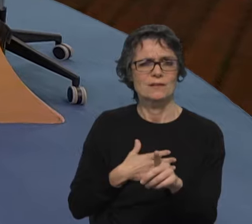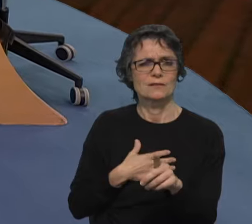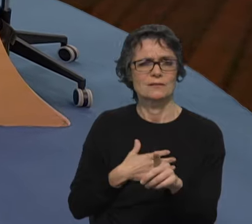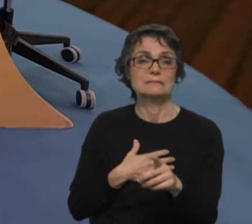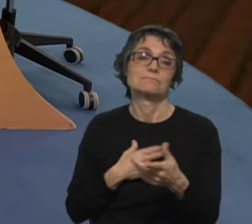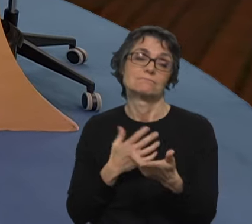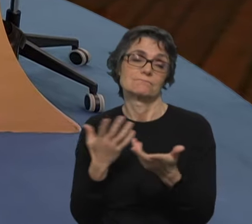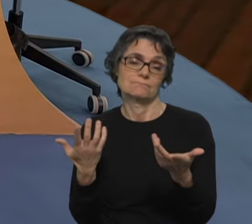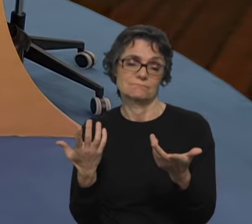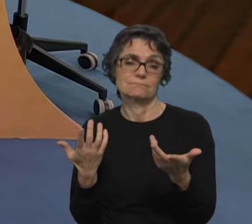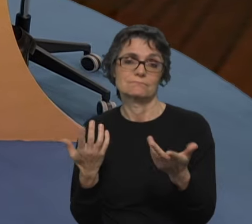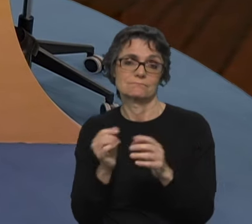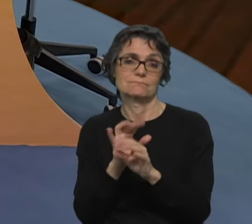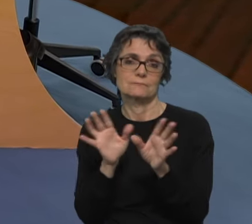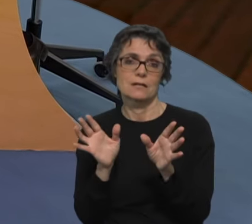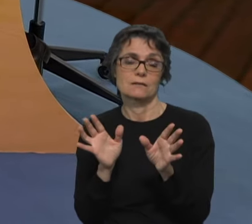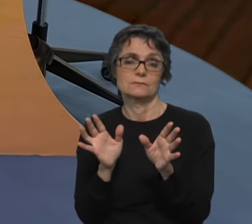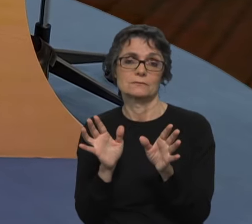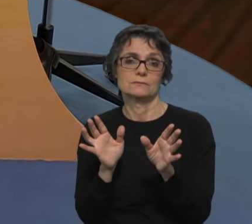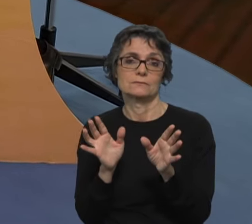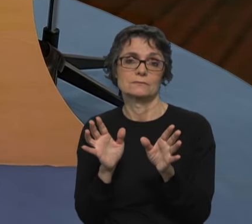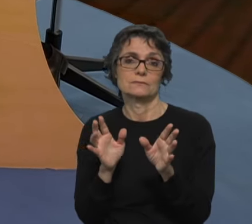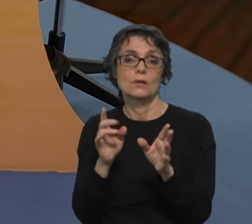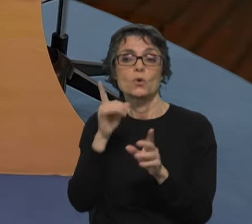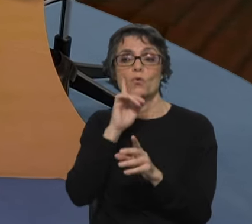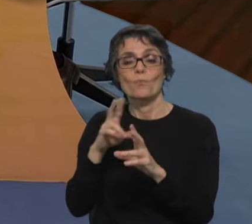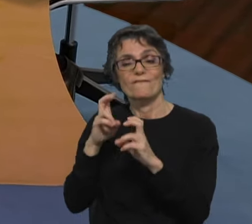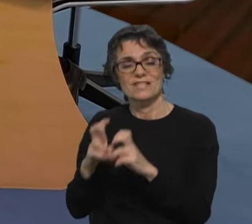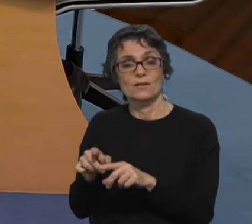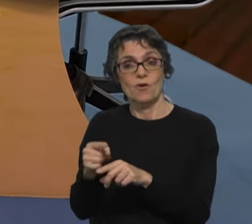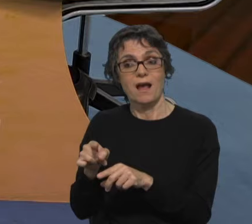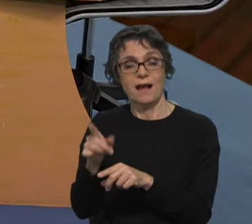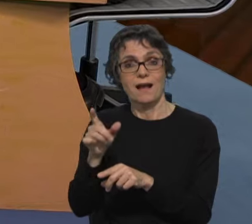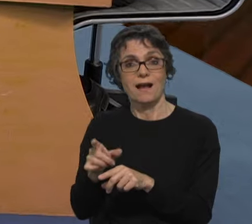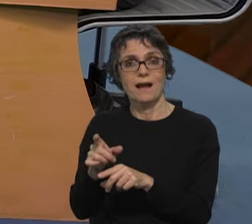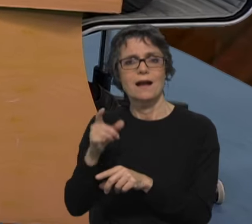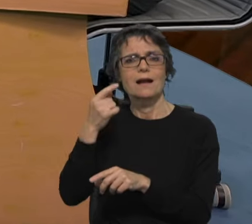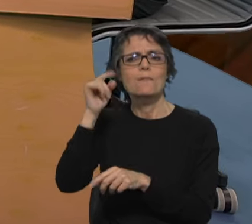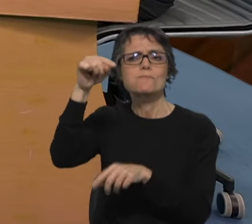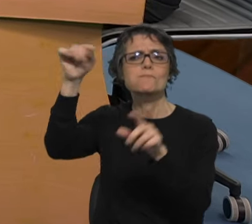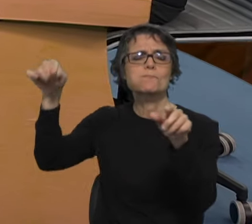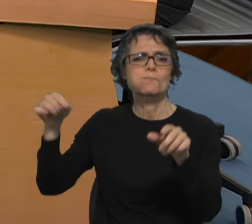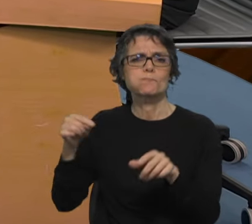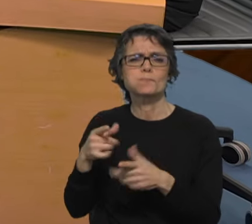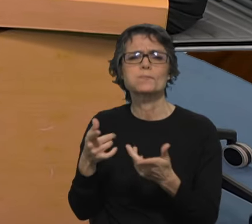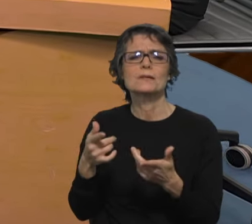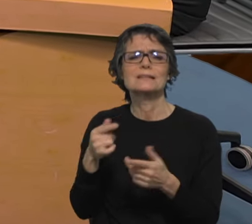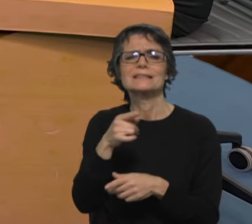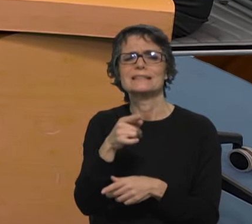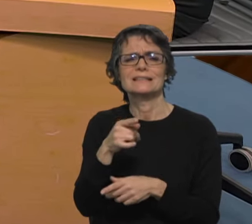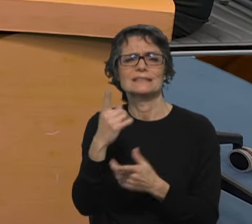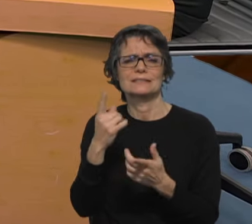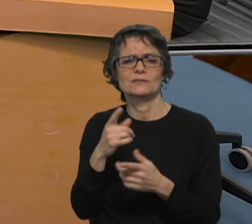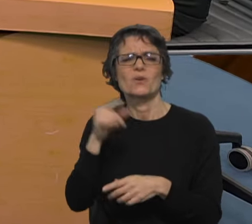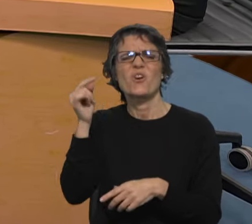bocado há há há um há uma investigadora que que viu as pessoas do povo e que diz isso nem que se arrebente o